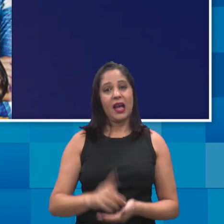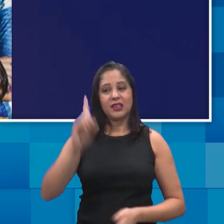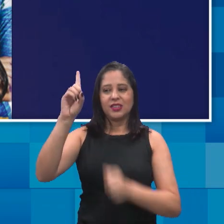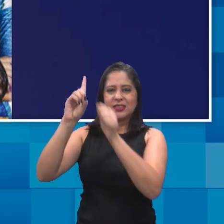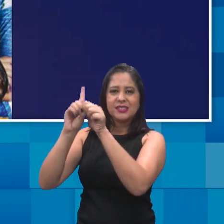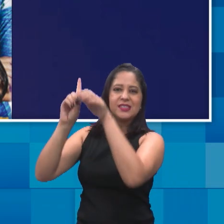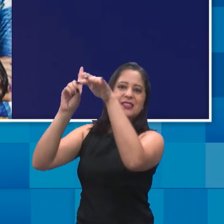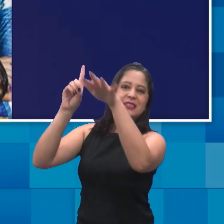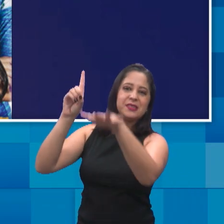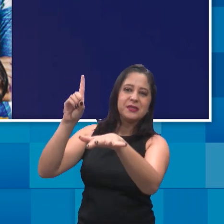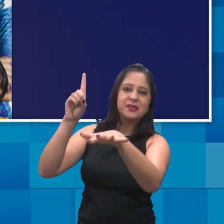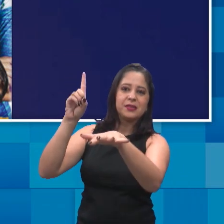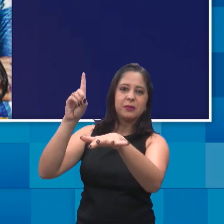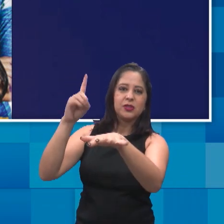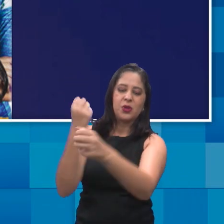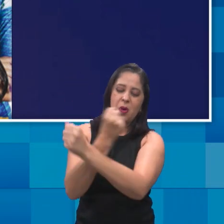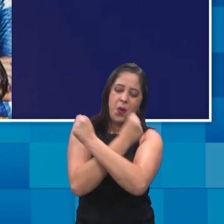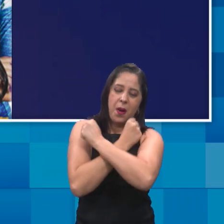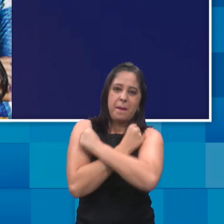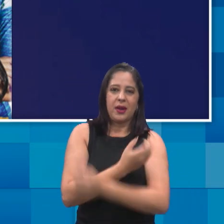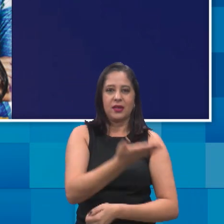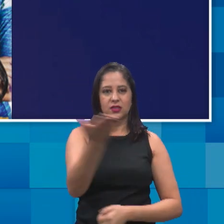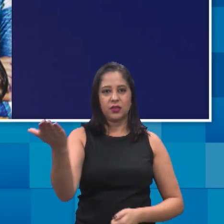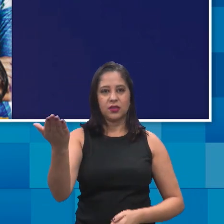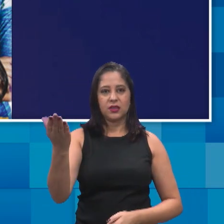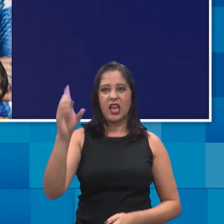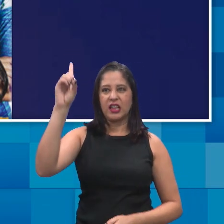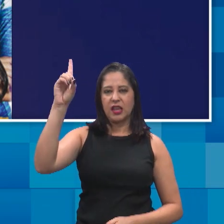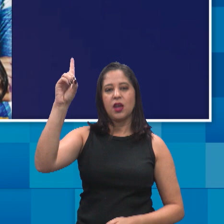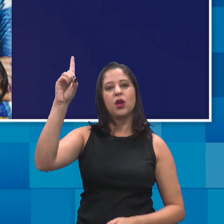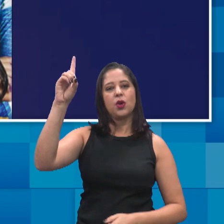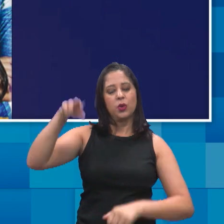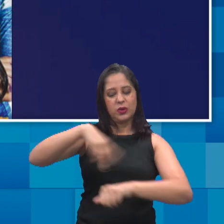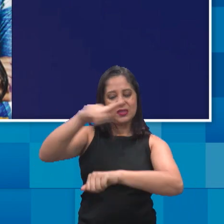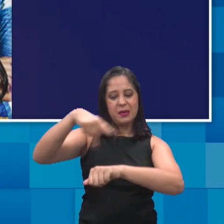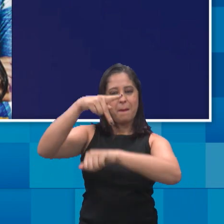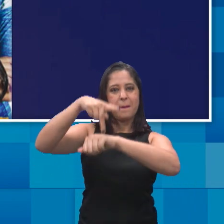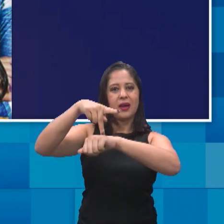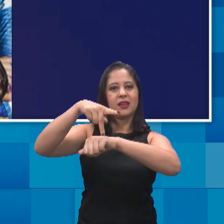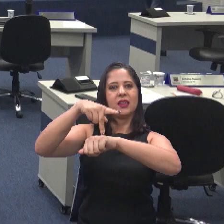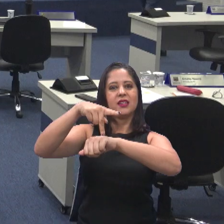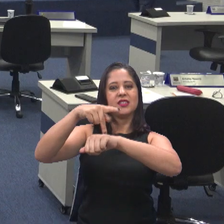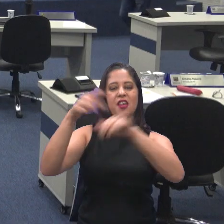todos nós. Um forte abraço a todos, Deus, pátria, família e liberdade.